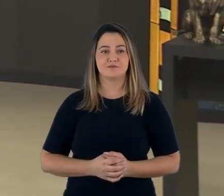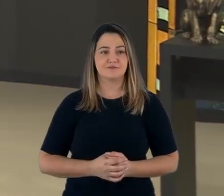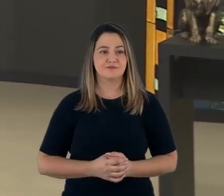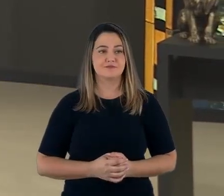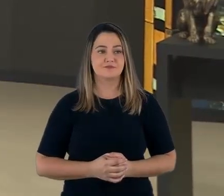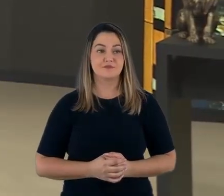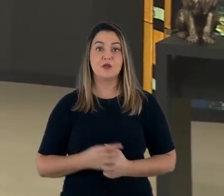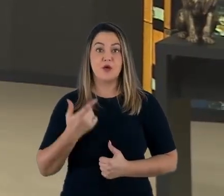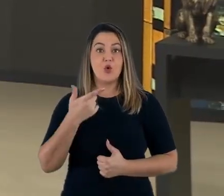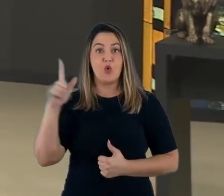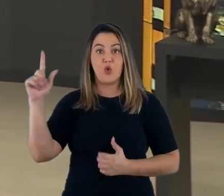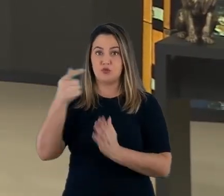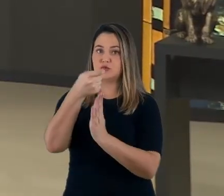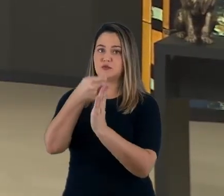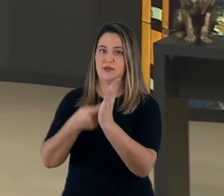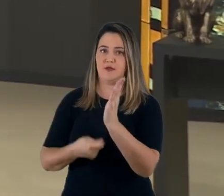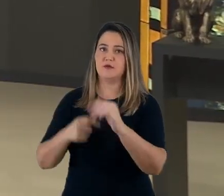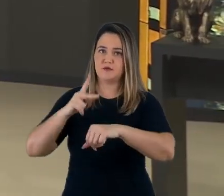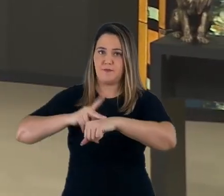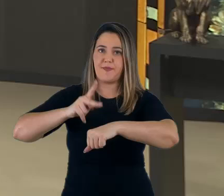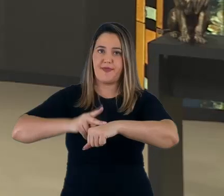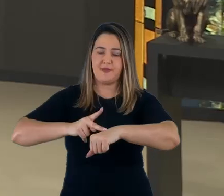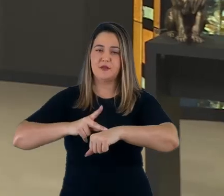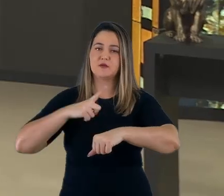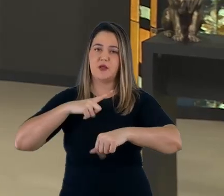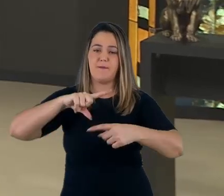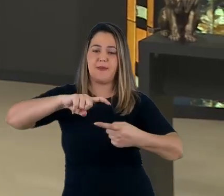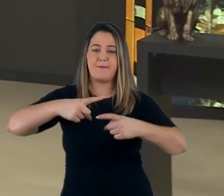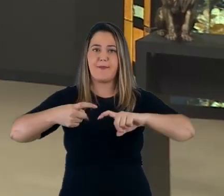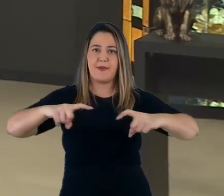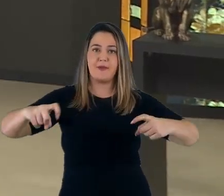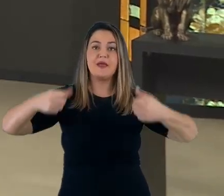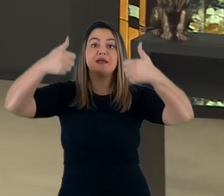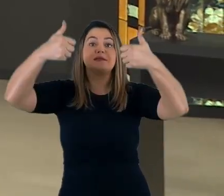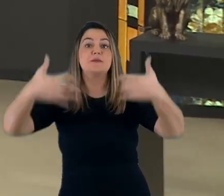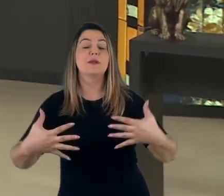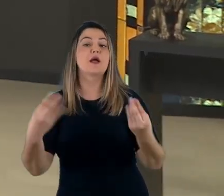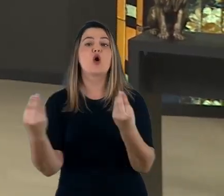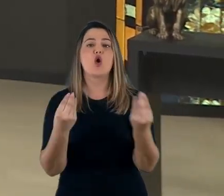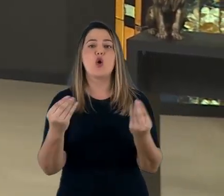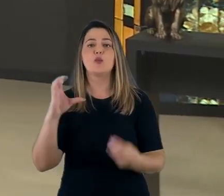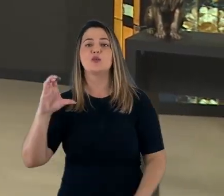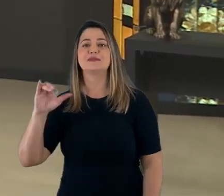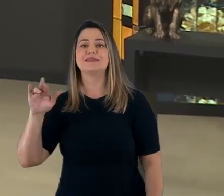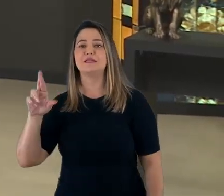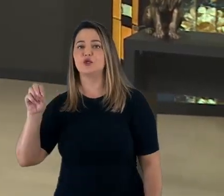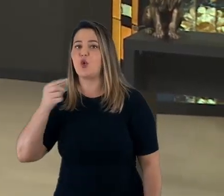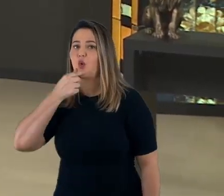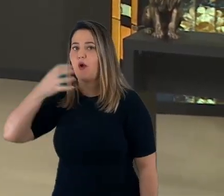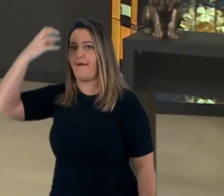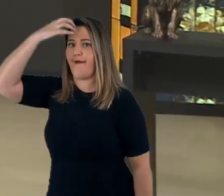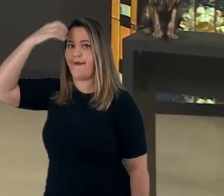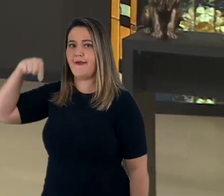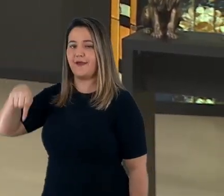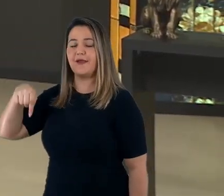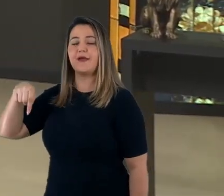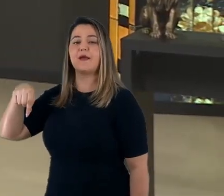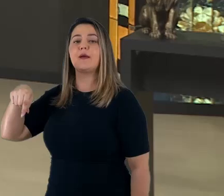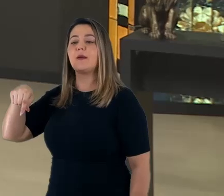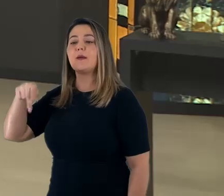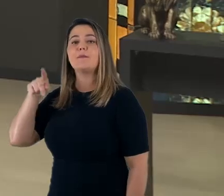A Crônica de Nabonido. Ele descreve o cerco de Babilônia por Ciro e menciona que